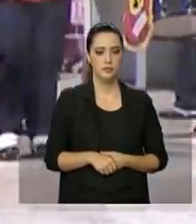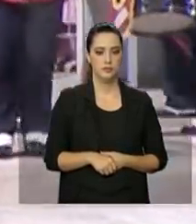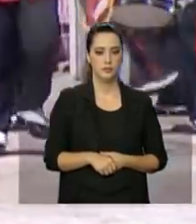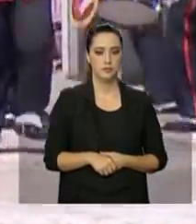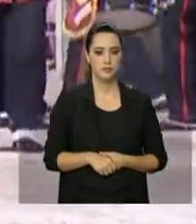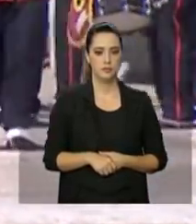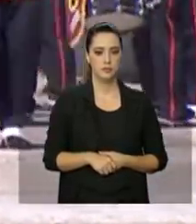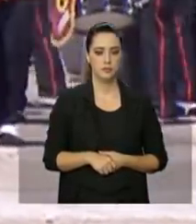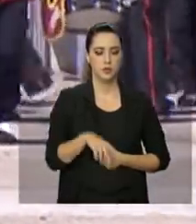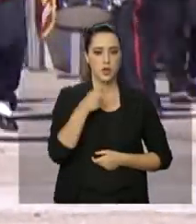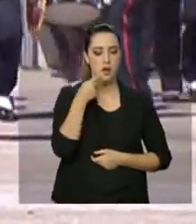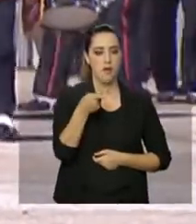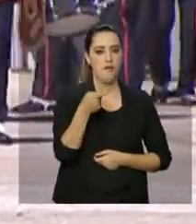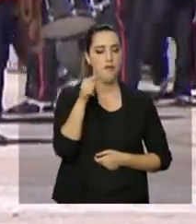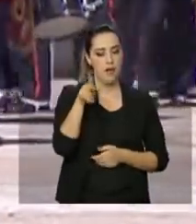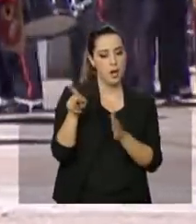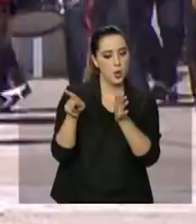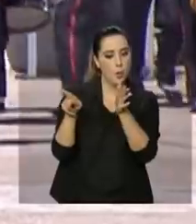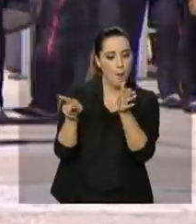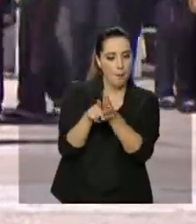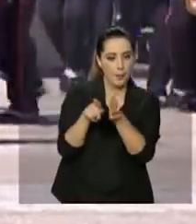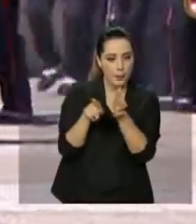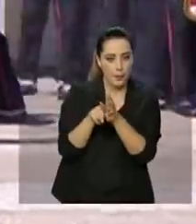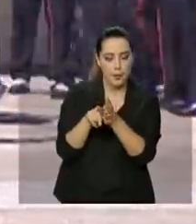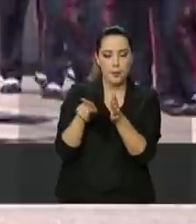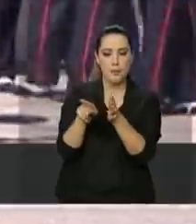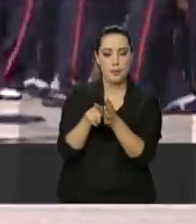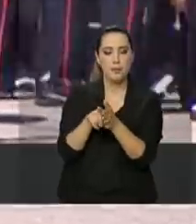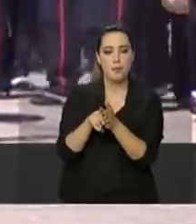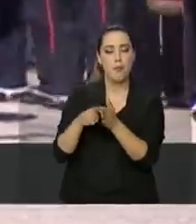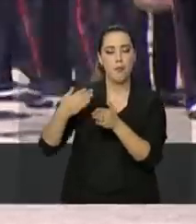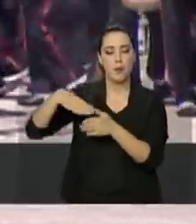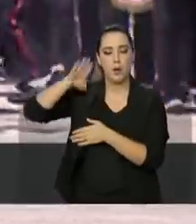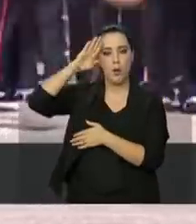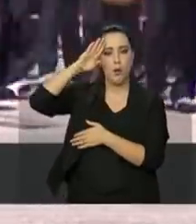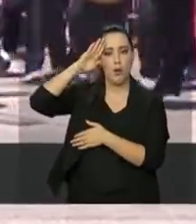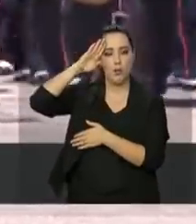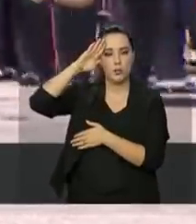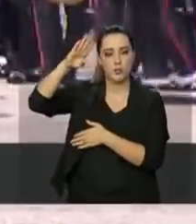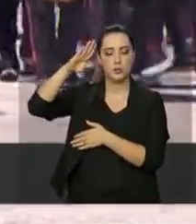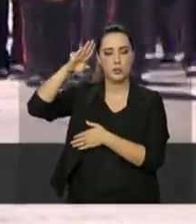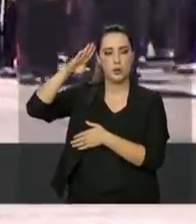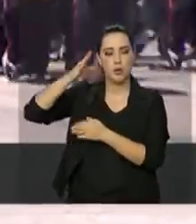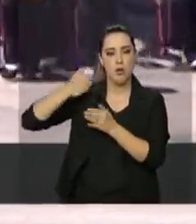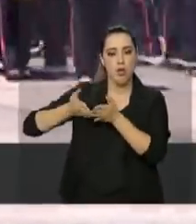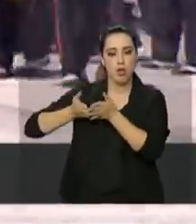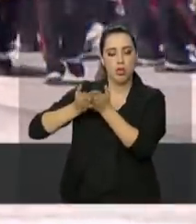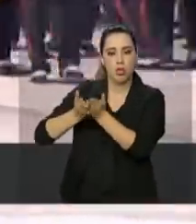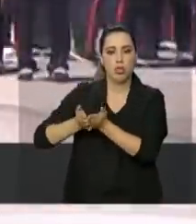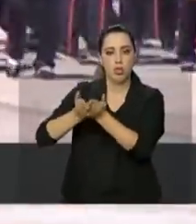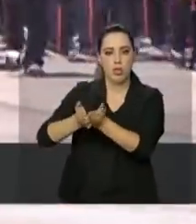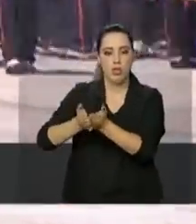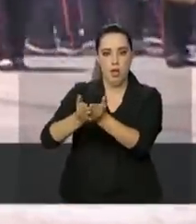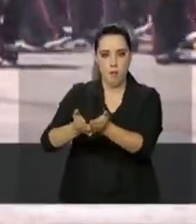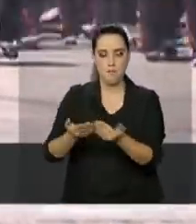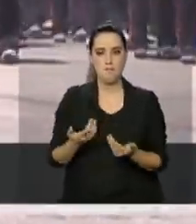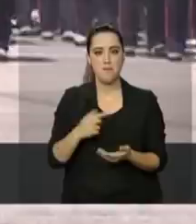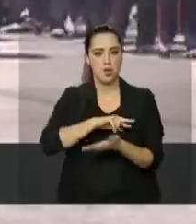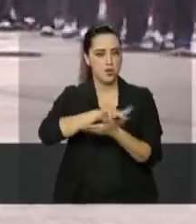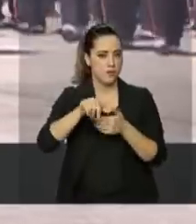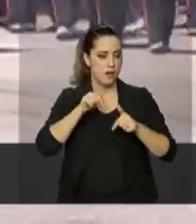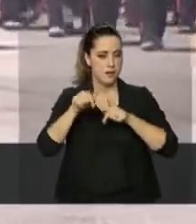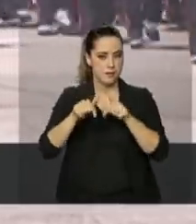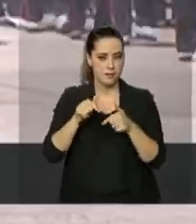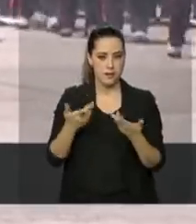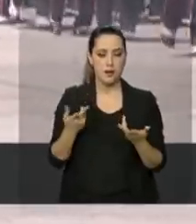Agora, falando um pouquinho da Marinha. A Marinha faz muitas missões. Faz